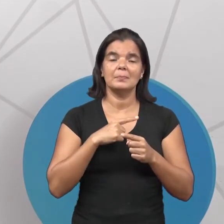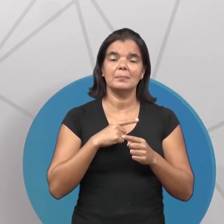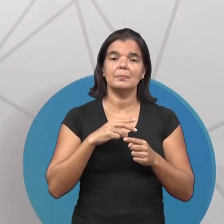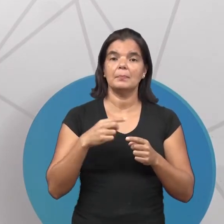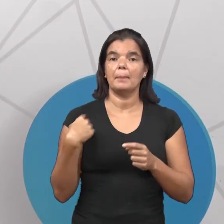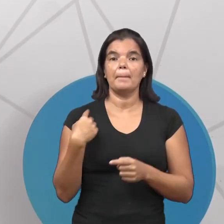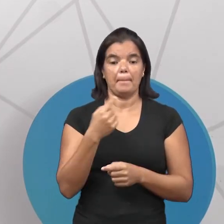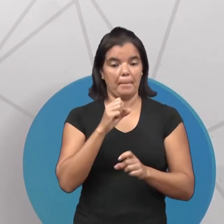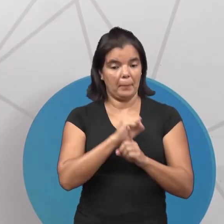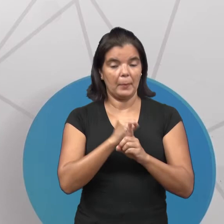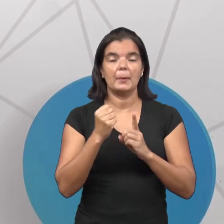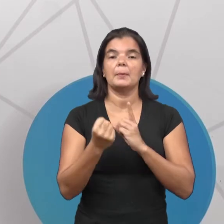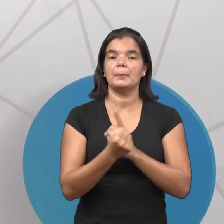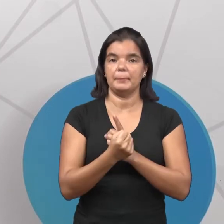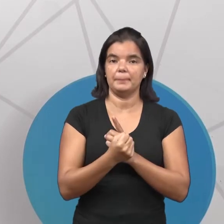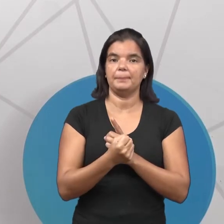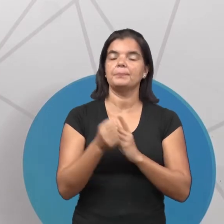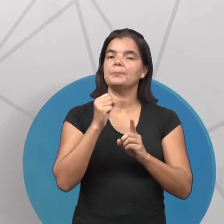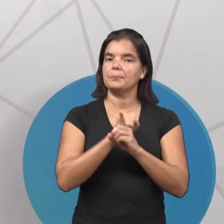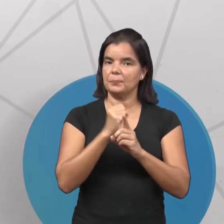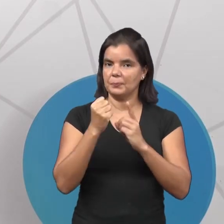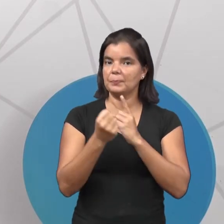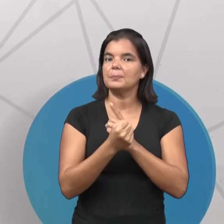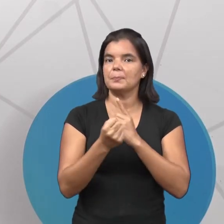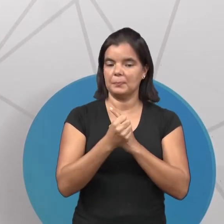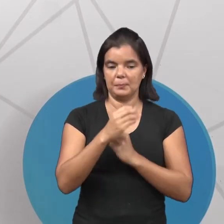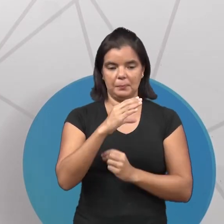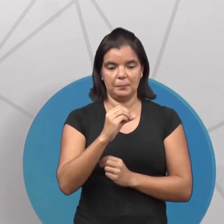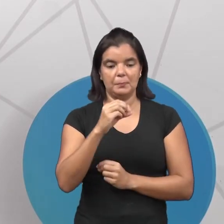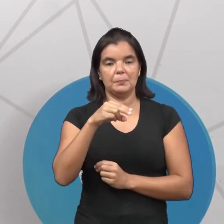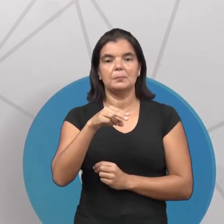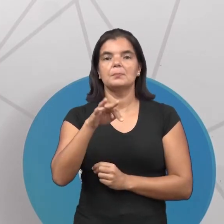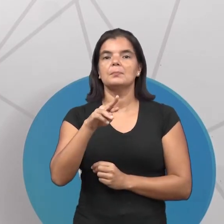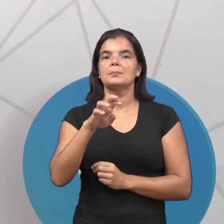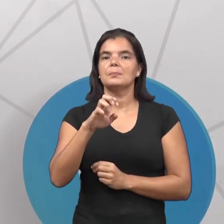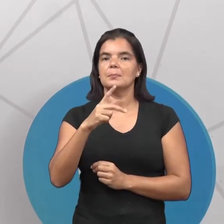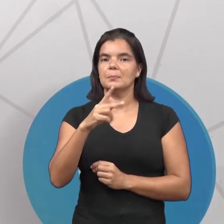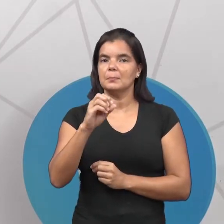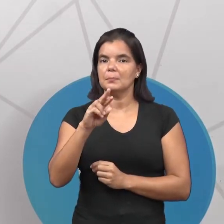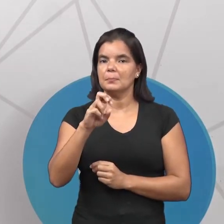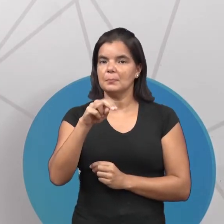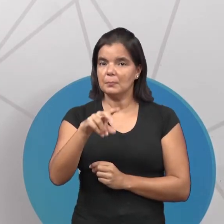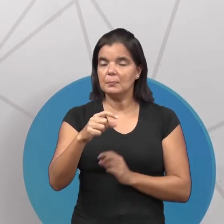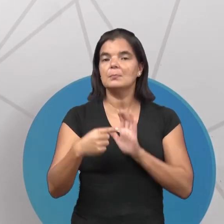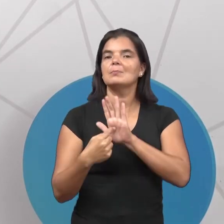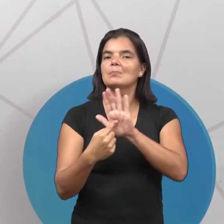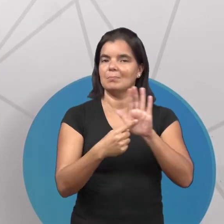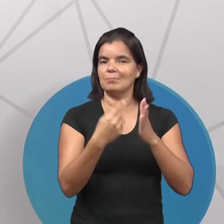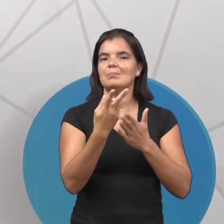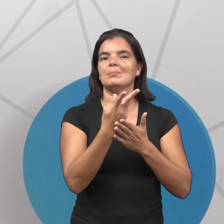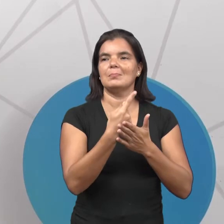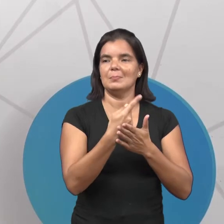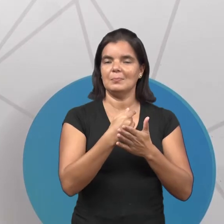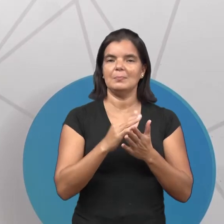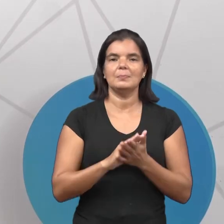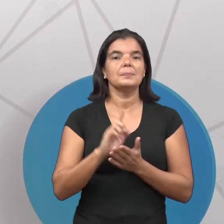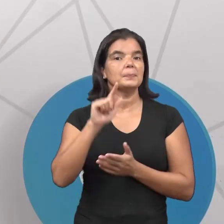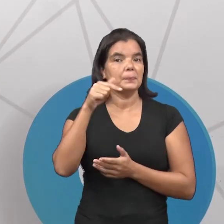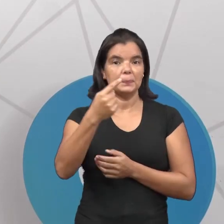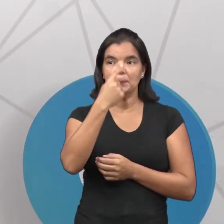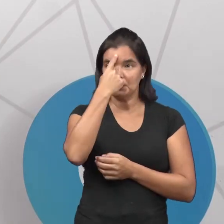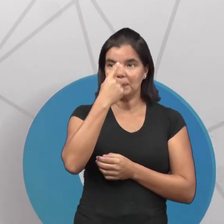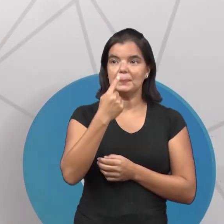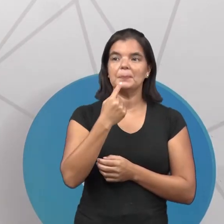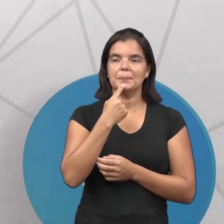utilidade para a nossa sociedade. A sociedade contemporânea agora a aprecia como manifestação artística. A outra obra